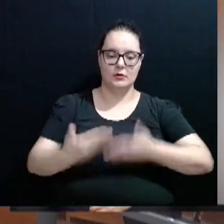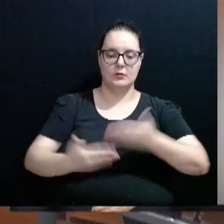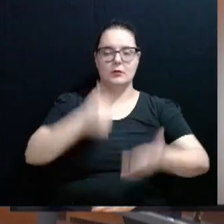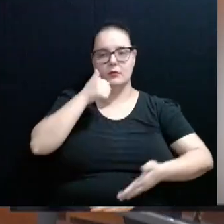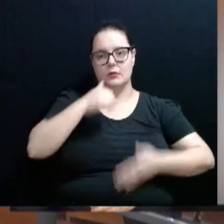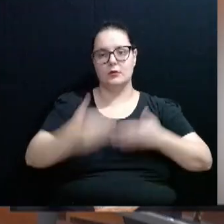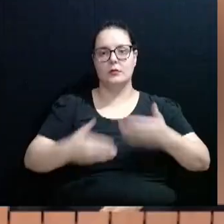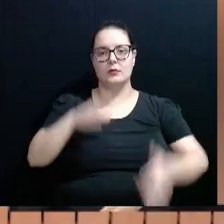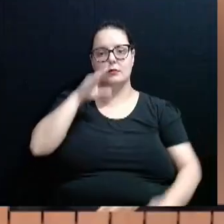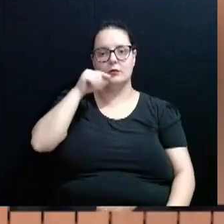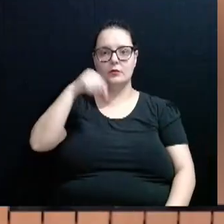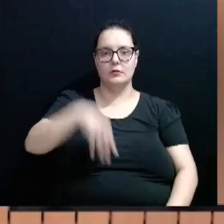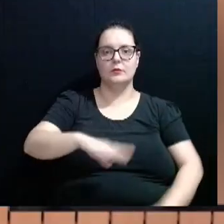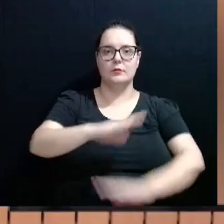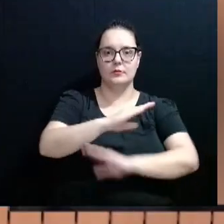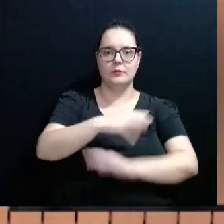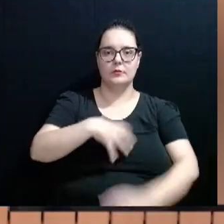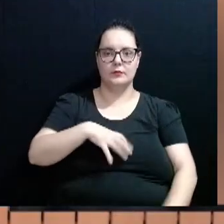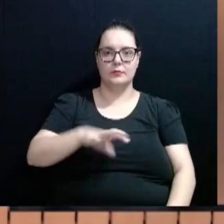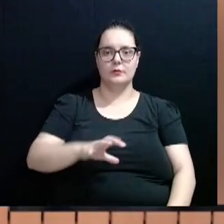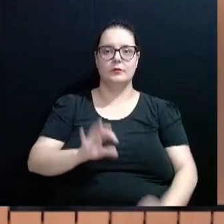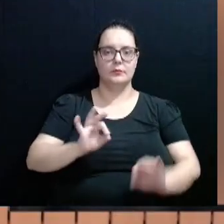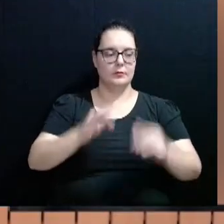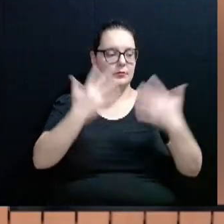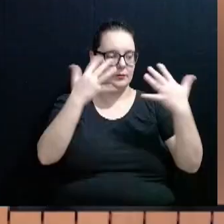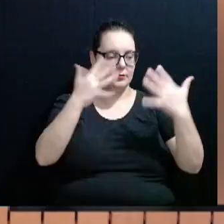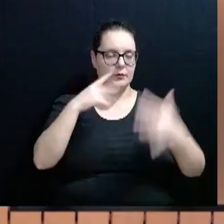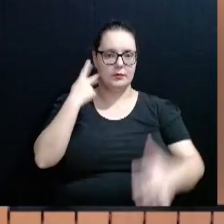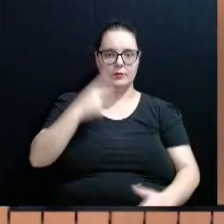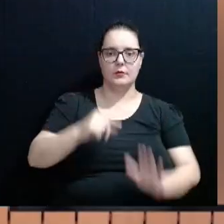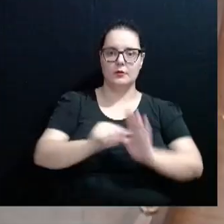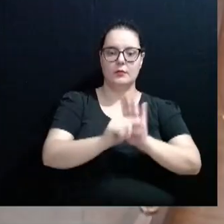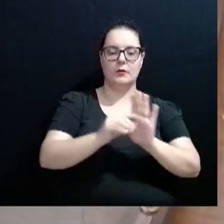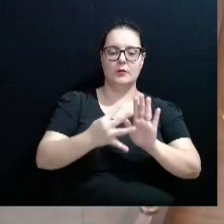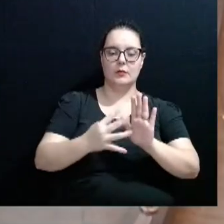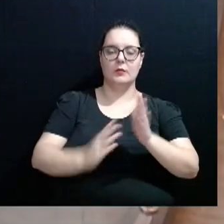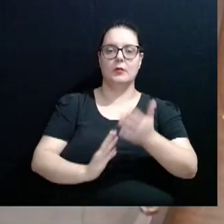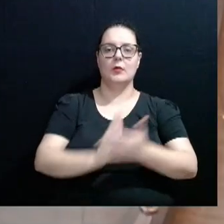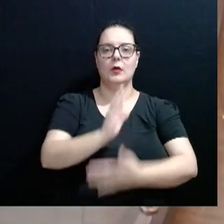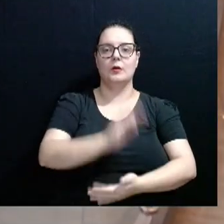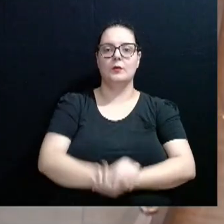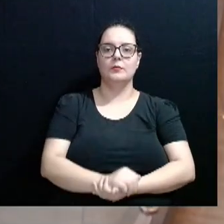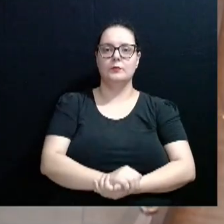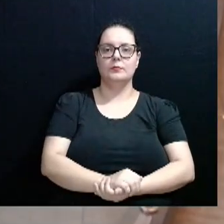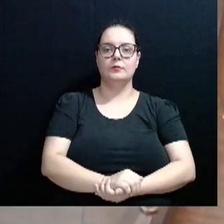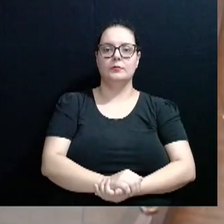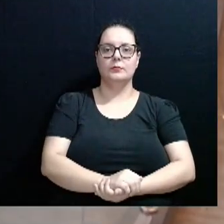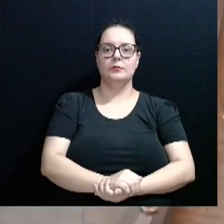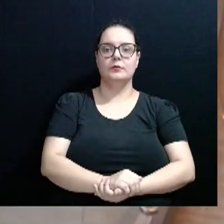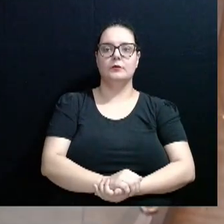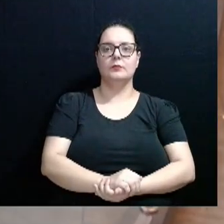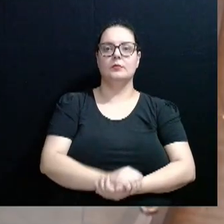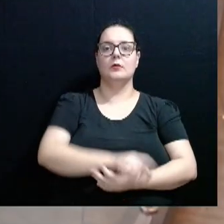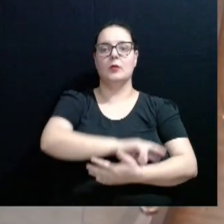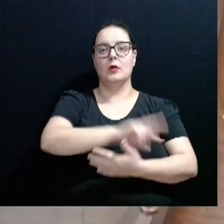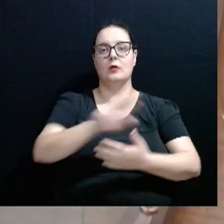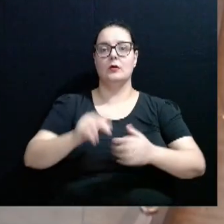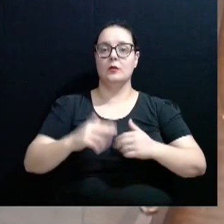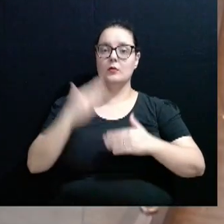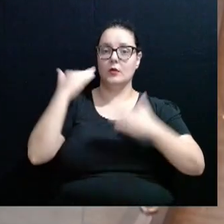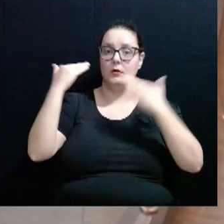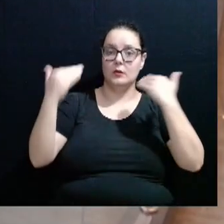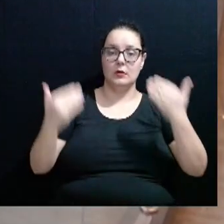casa. É isso. Tá certo. Parabéns, vereadora. Item 4 estão aprovado. Um dos destaques da pauta, a análise do